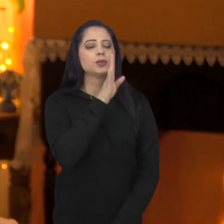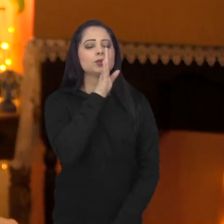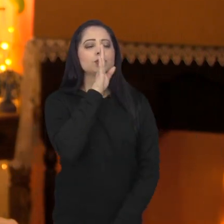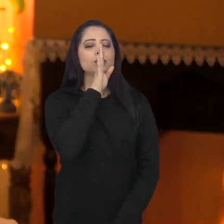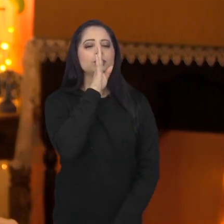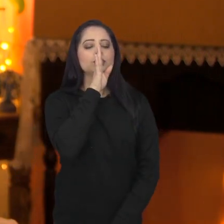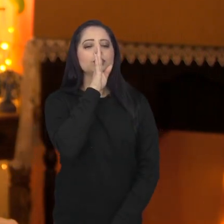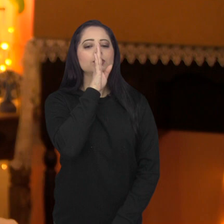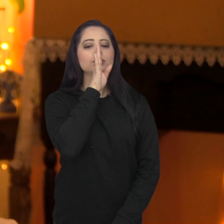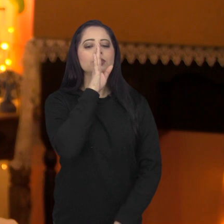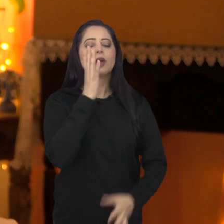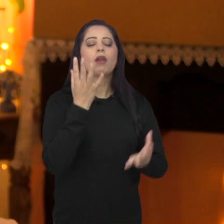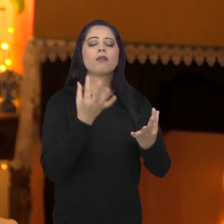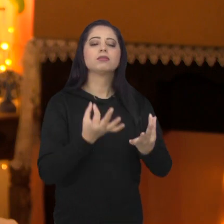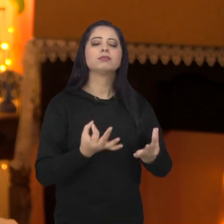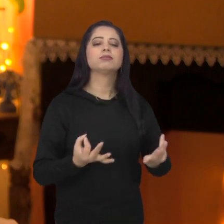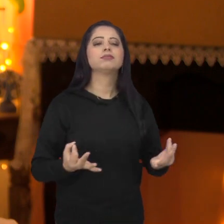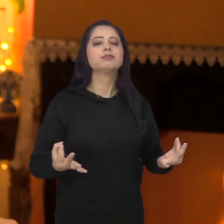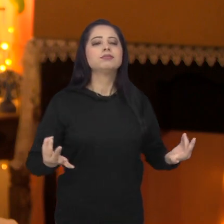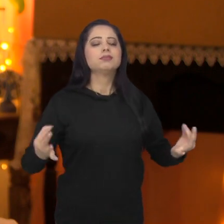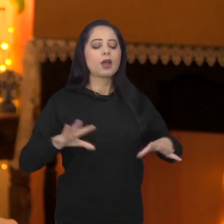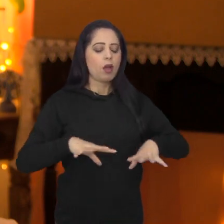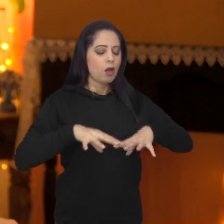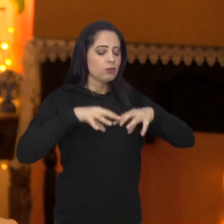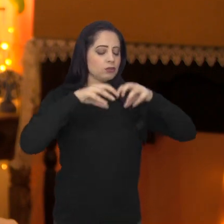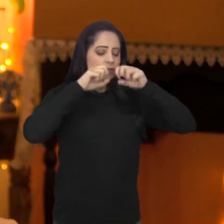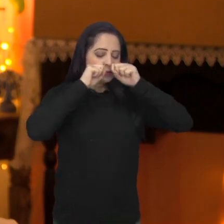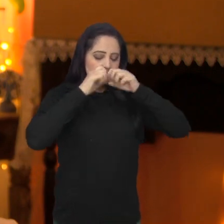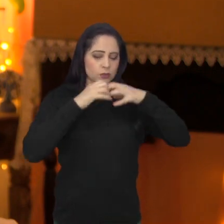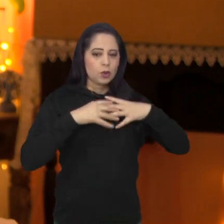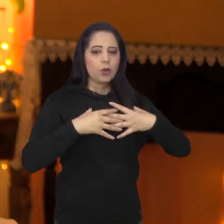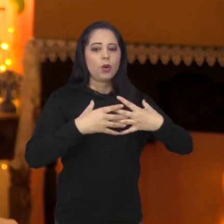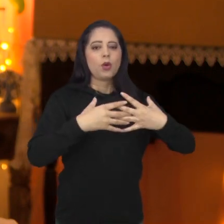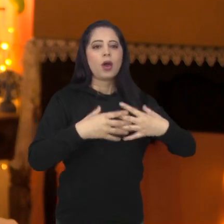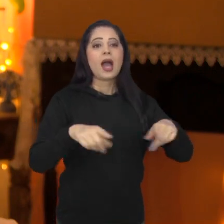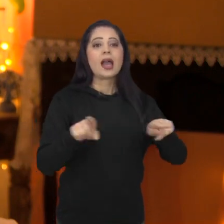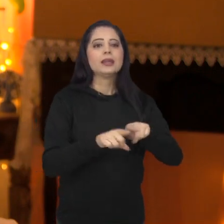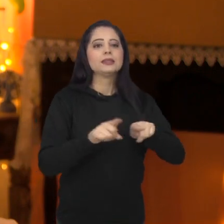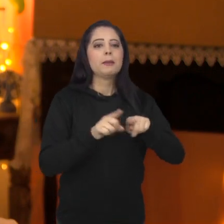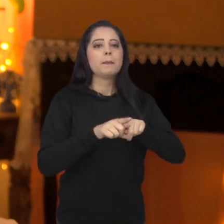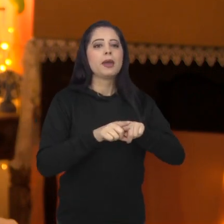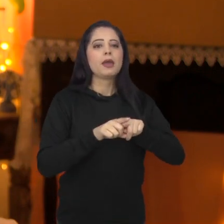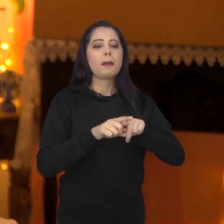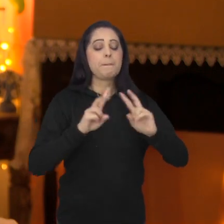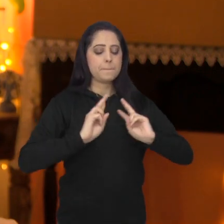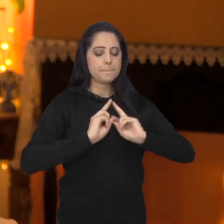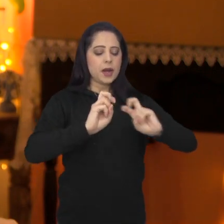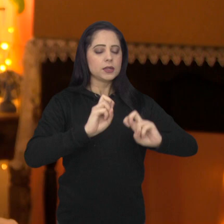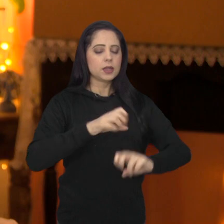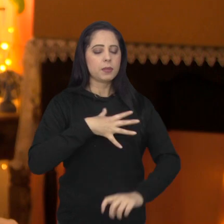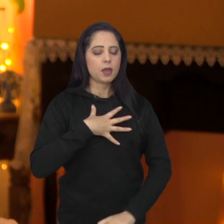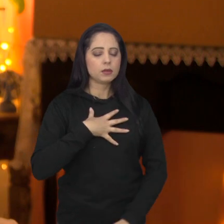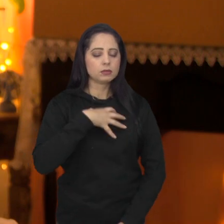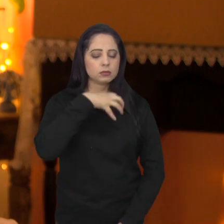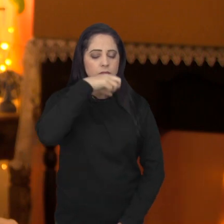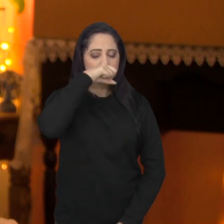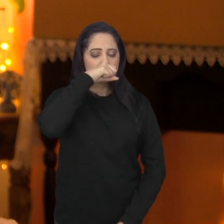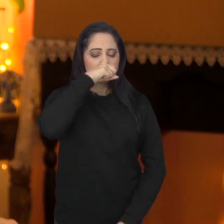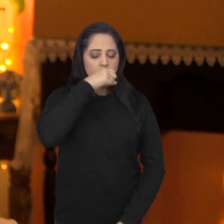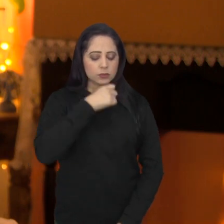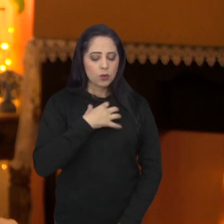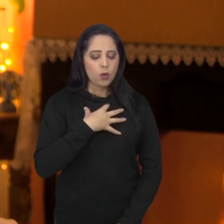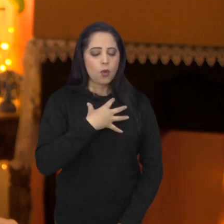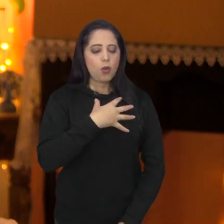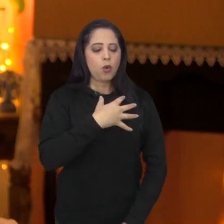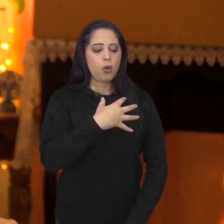sabe, centrar e respirar e ouvir, acho que até o próprio som da respiração, sabe? Eu acho que o som